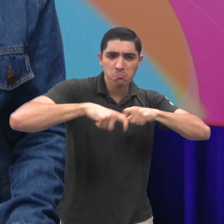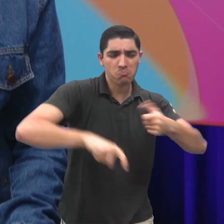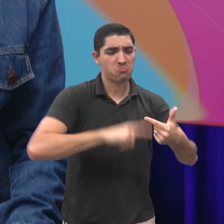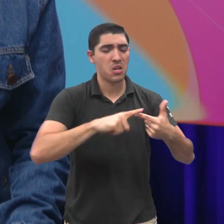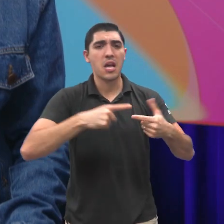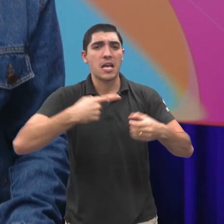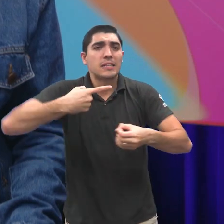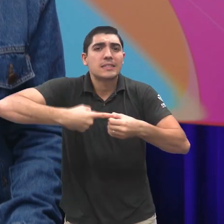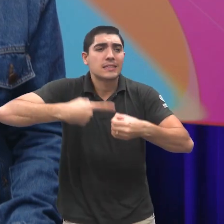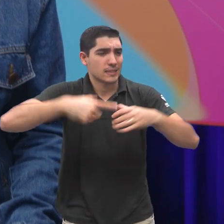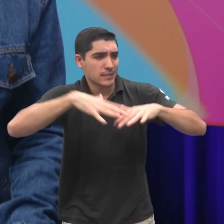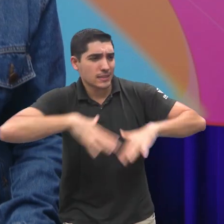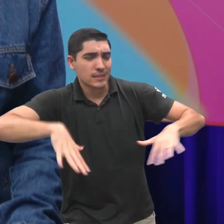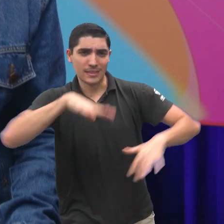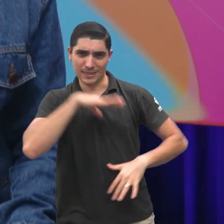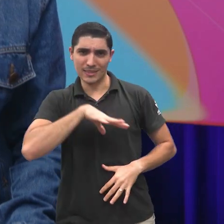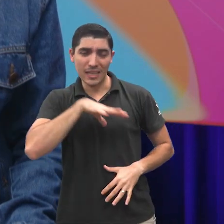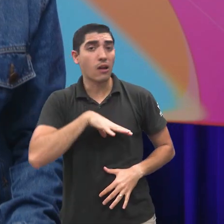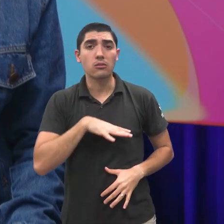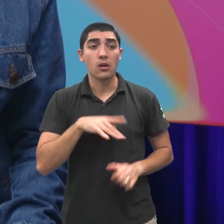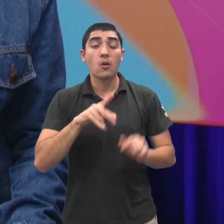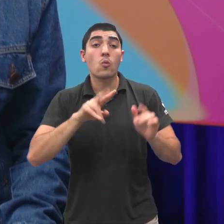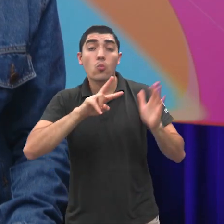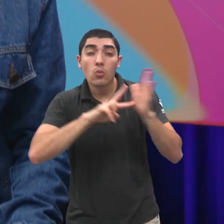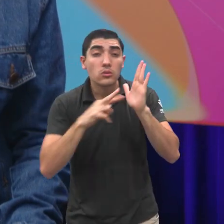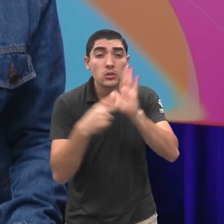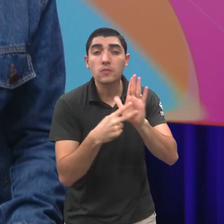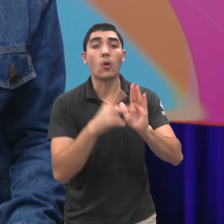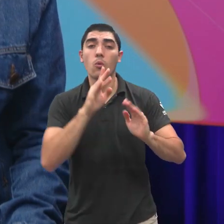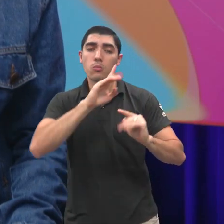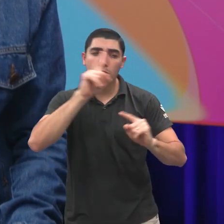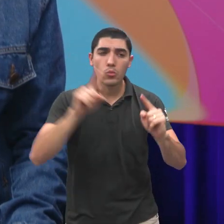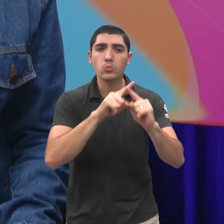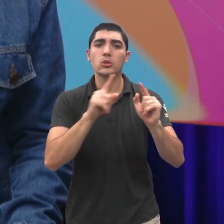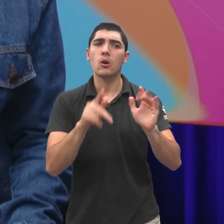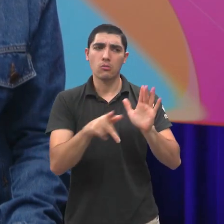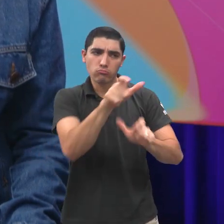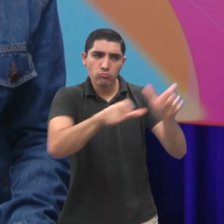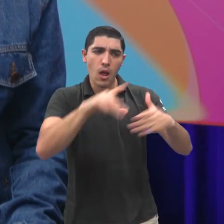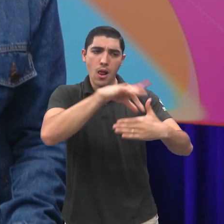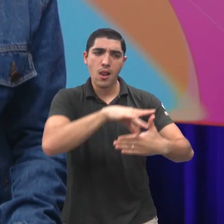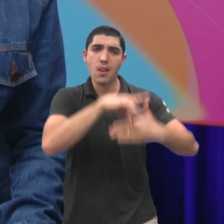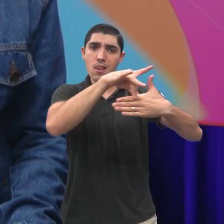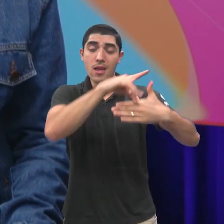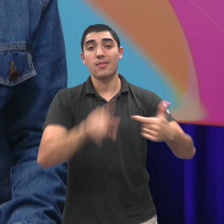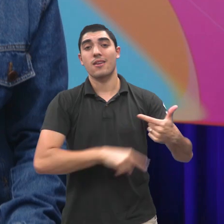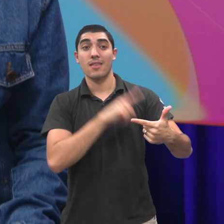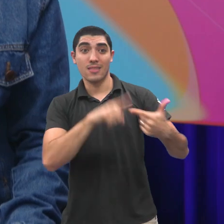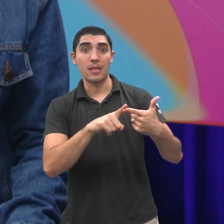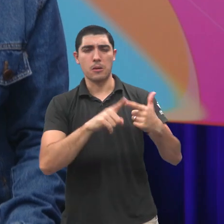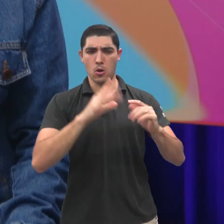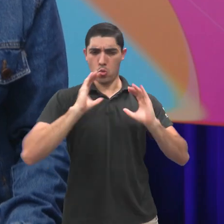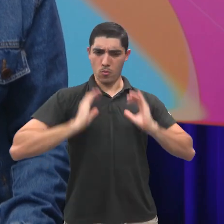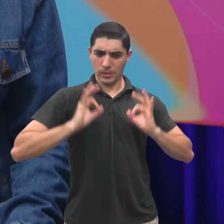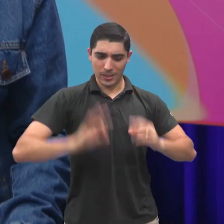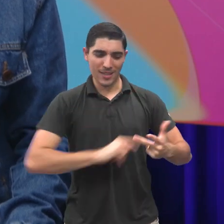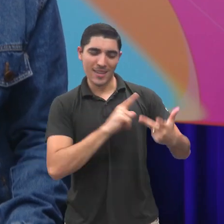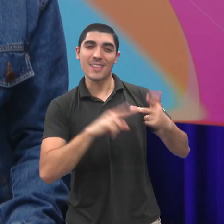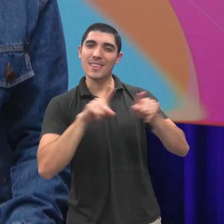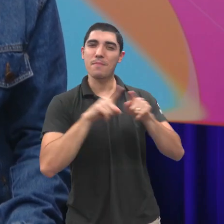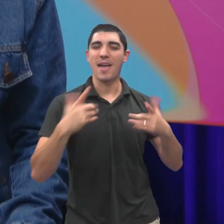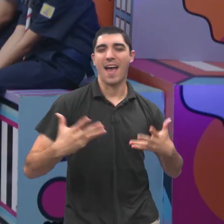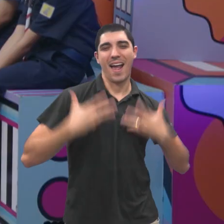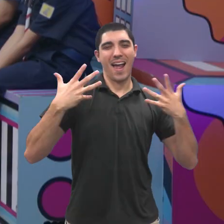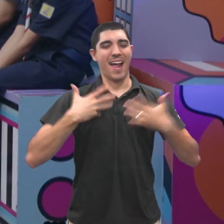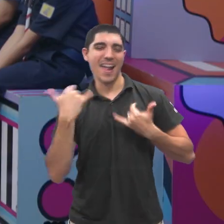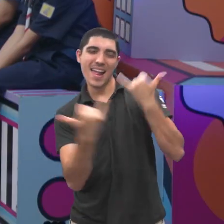cidade, o escotismo forma verdadeiros líderes, minha gente, com espírito de equipe, disciplina e um pouquinho de aventura que ninguém vai reclamar, né? Para